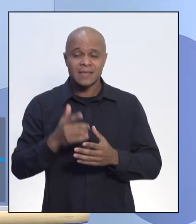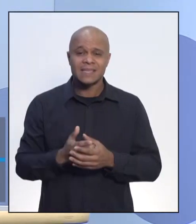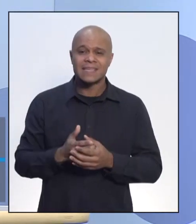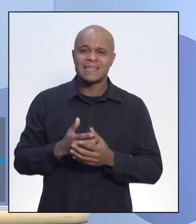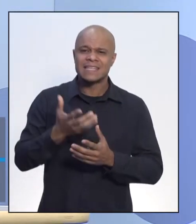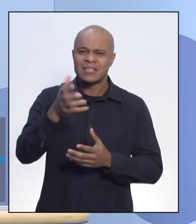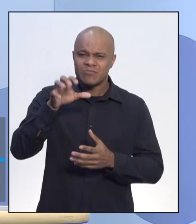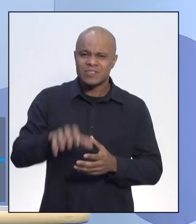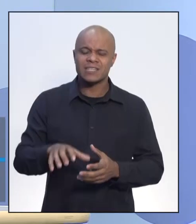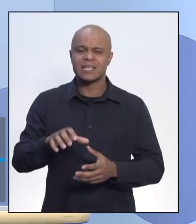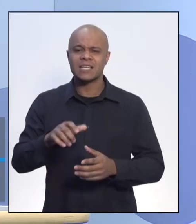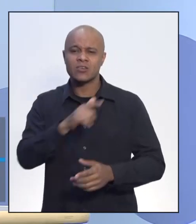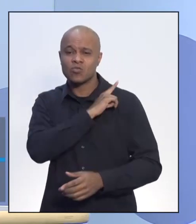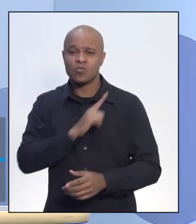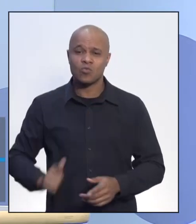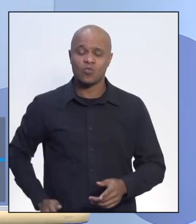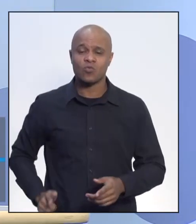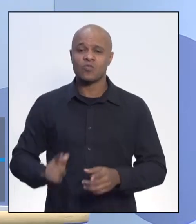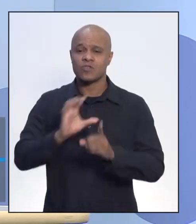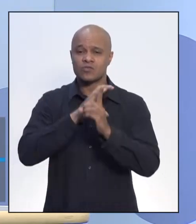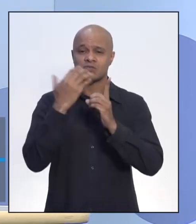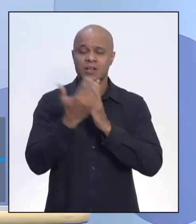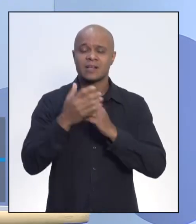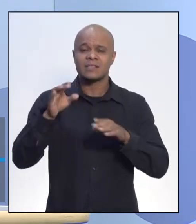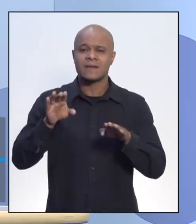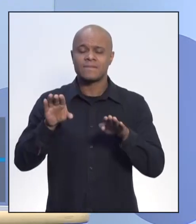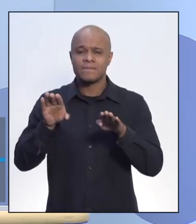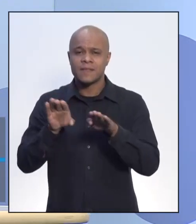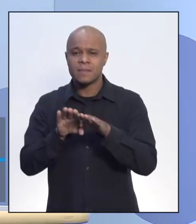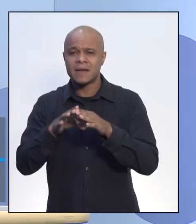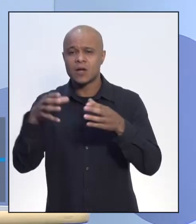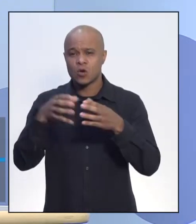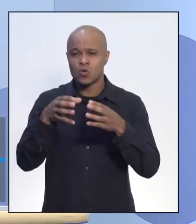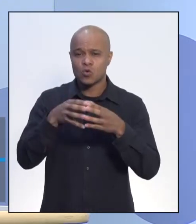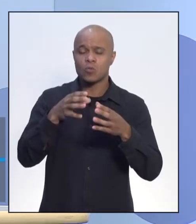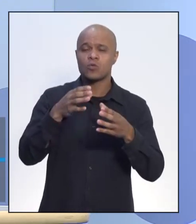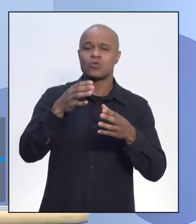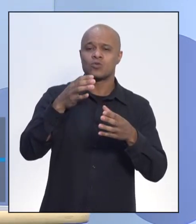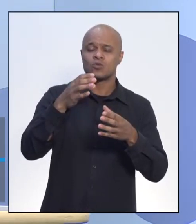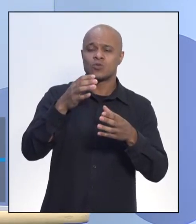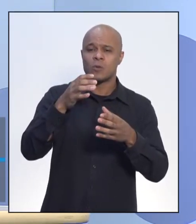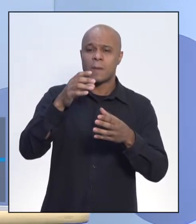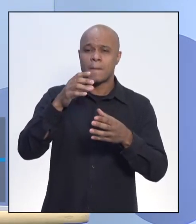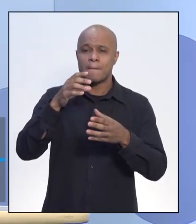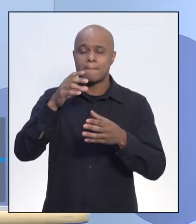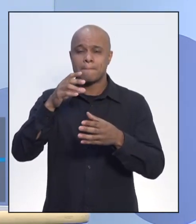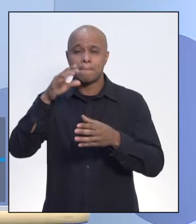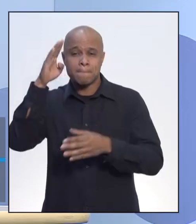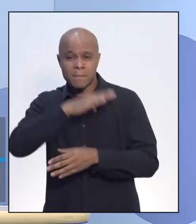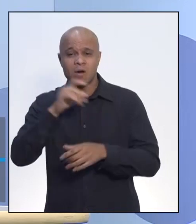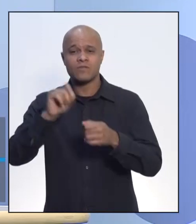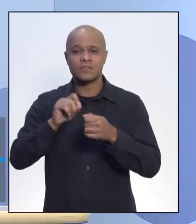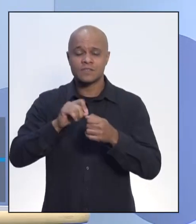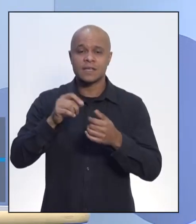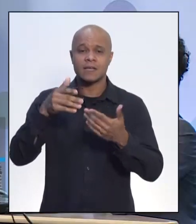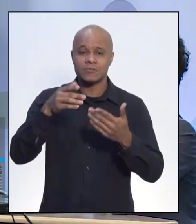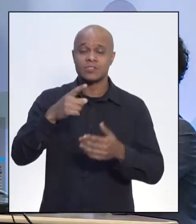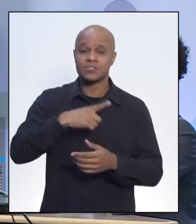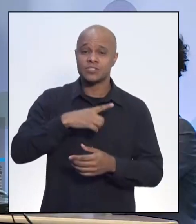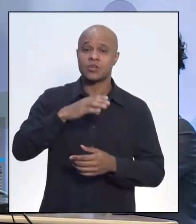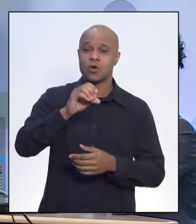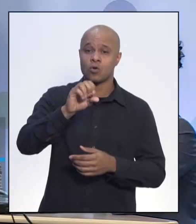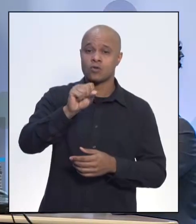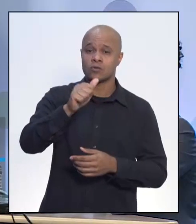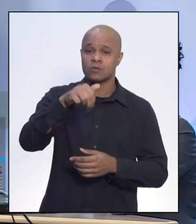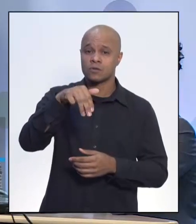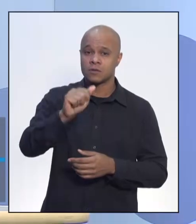governo socialista no Afeganistão formaram grupos terroristas. Entre esses grupos estava lá Osama Bin Laden.